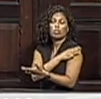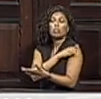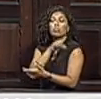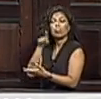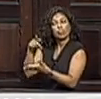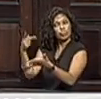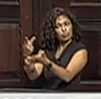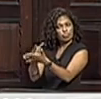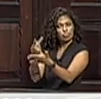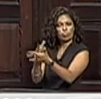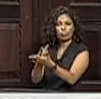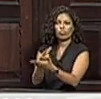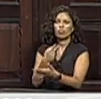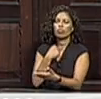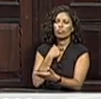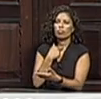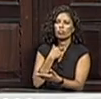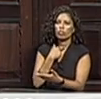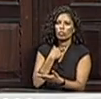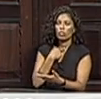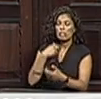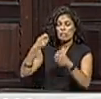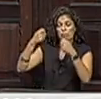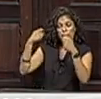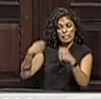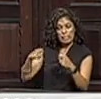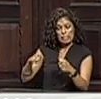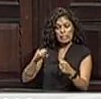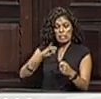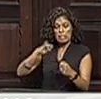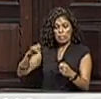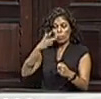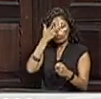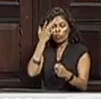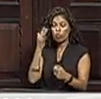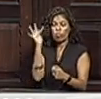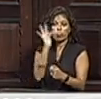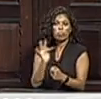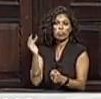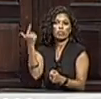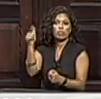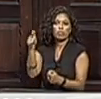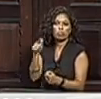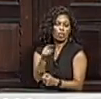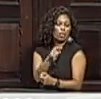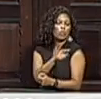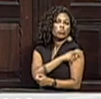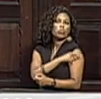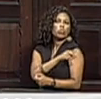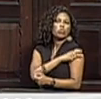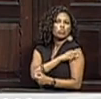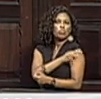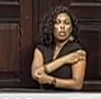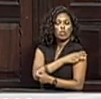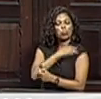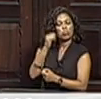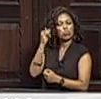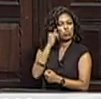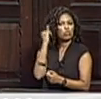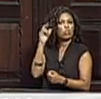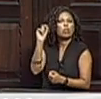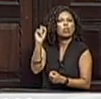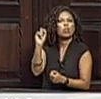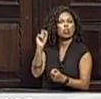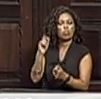iguala todas as categorias técnicas regulamentadas por conselho profissional. Então, o que